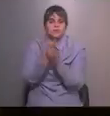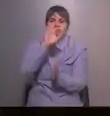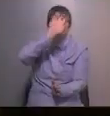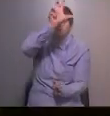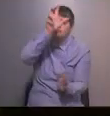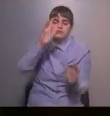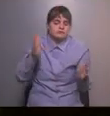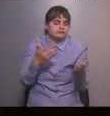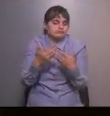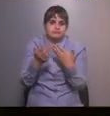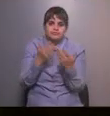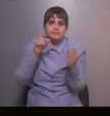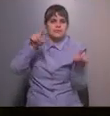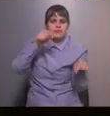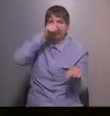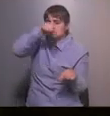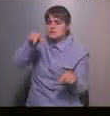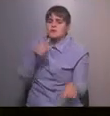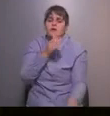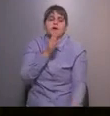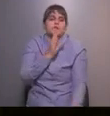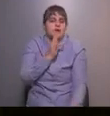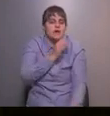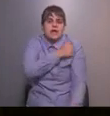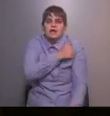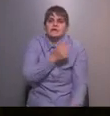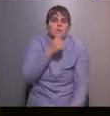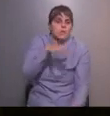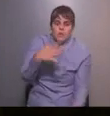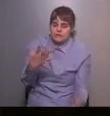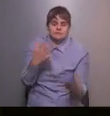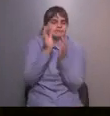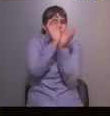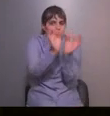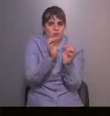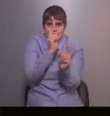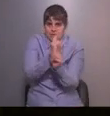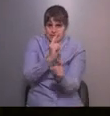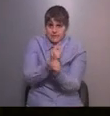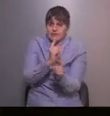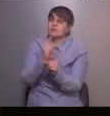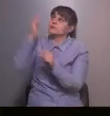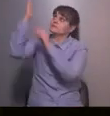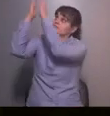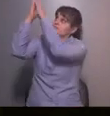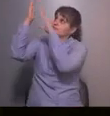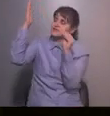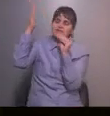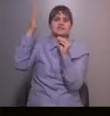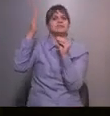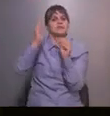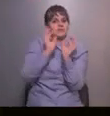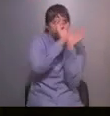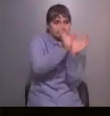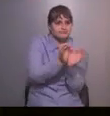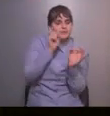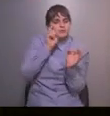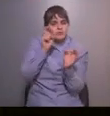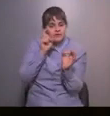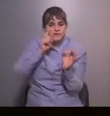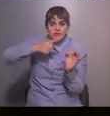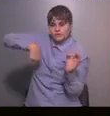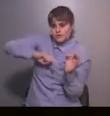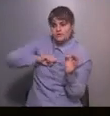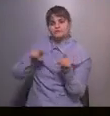onde vive. Sob o seu exemplo, inspiração e proteção, tornamo-nos companheiros de